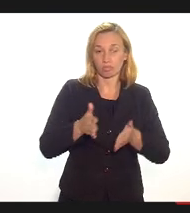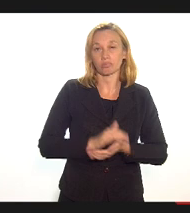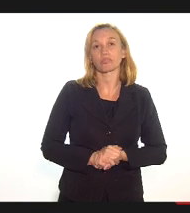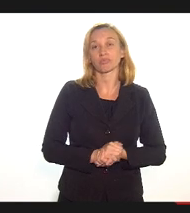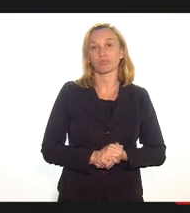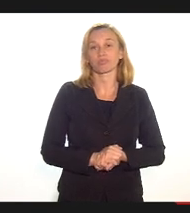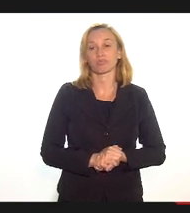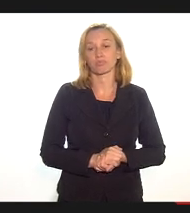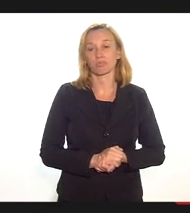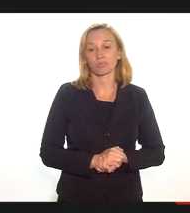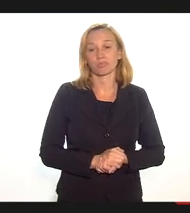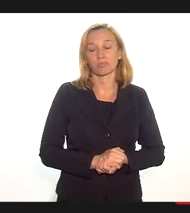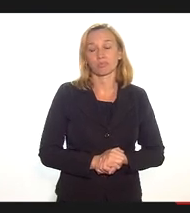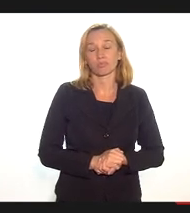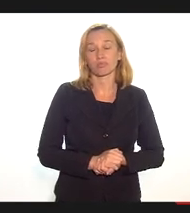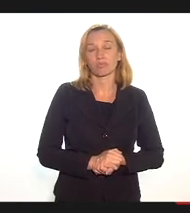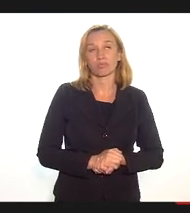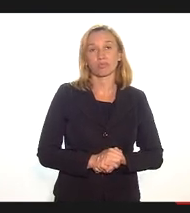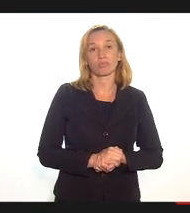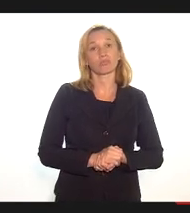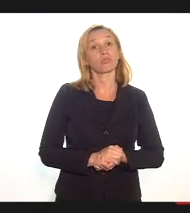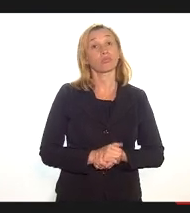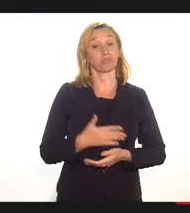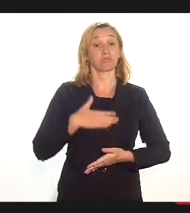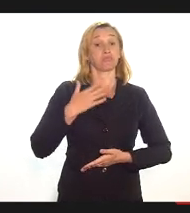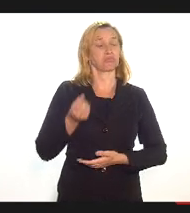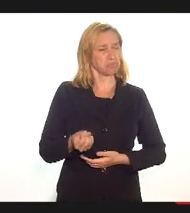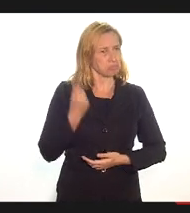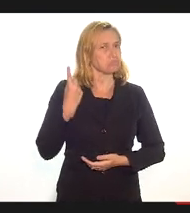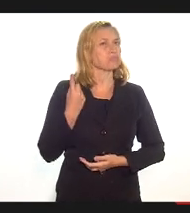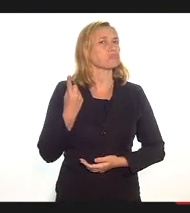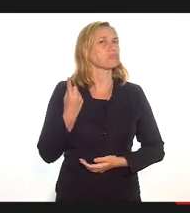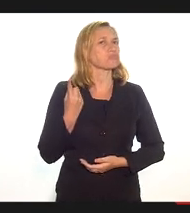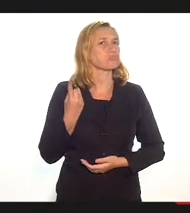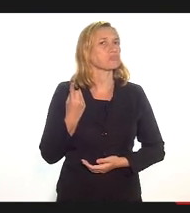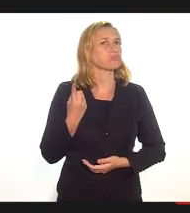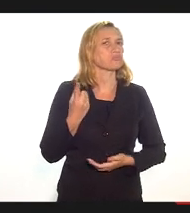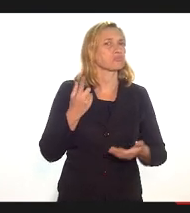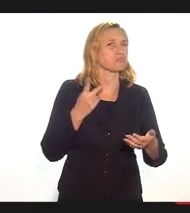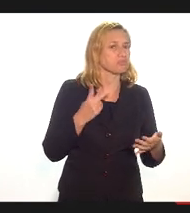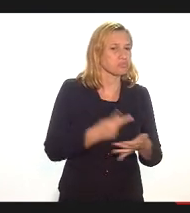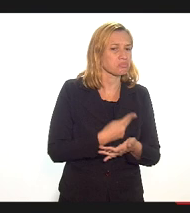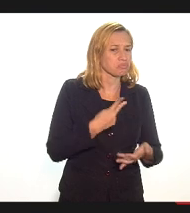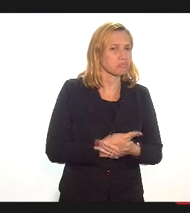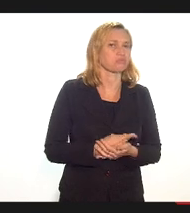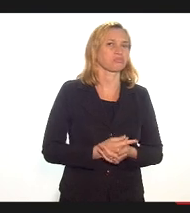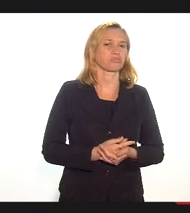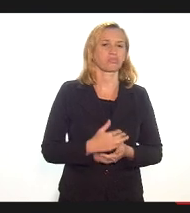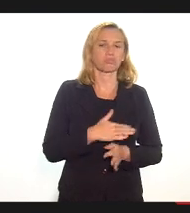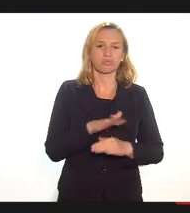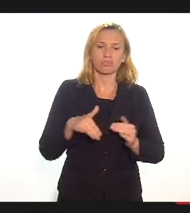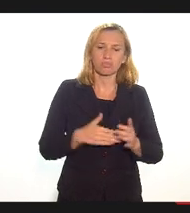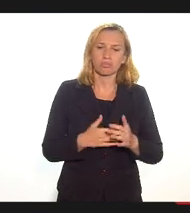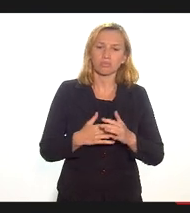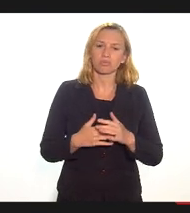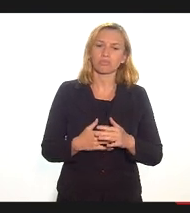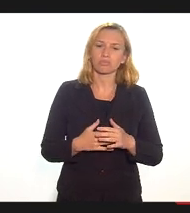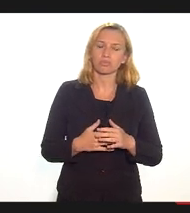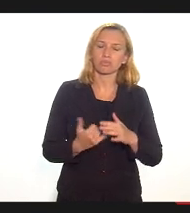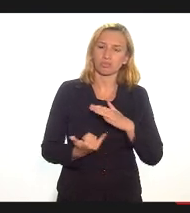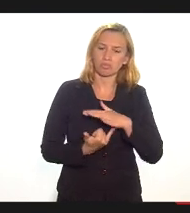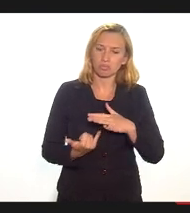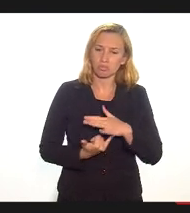É, muito, muito nos causou estranheza essa fraude. Então, todas as entidades sindicais